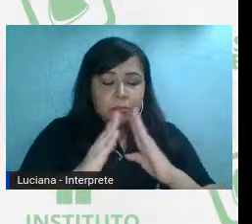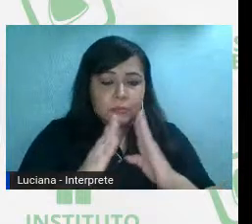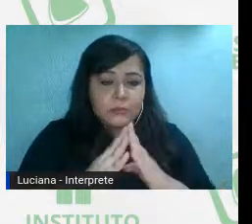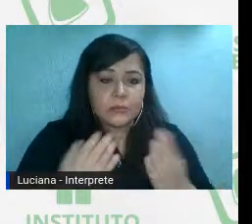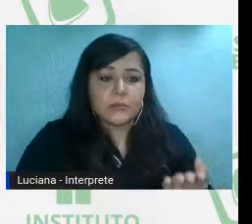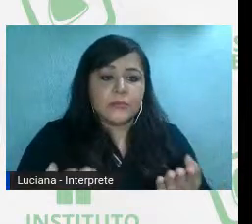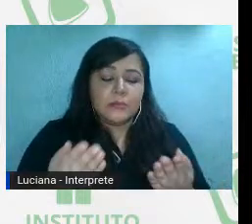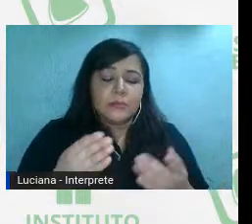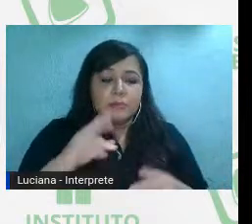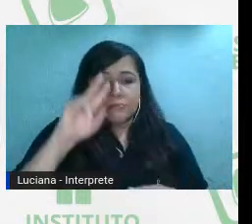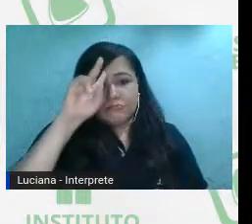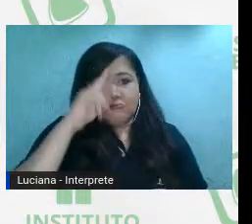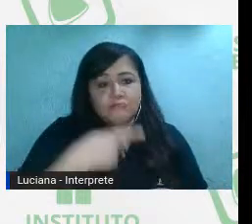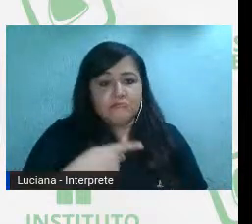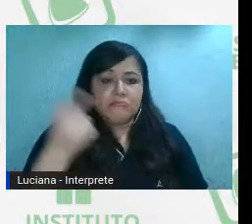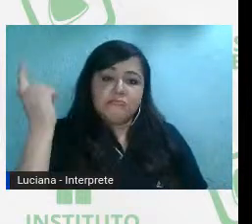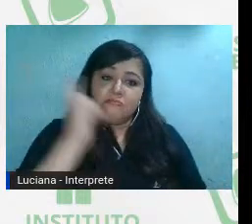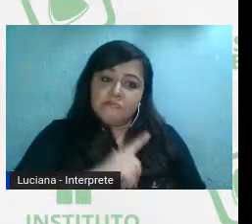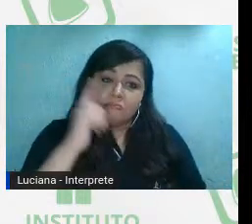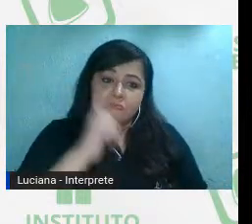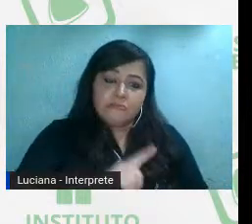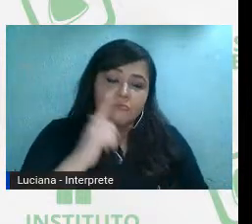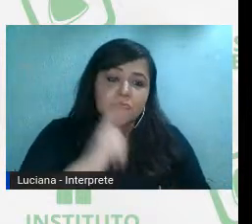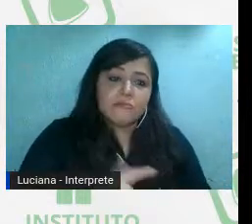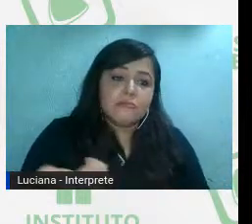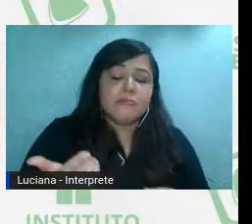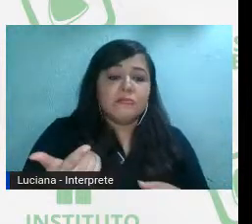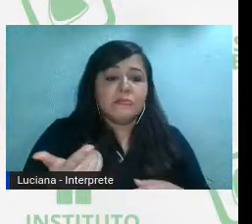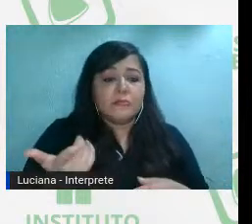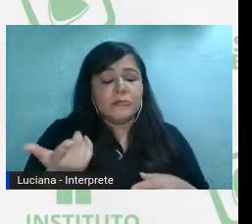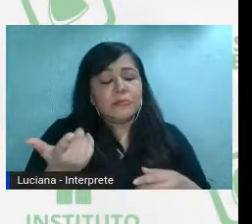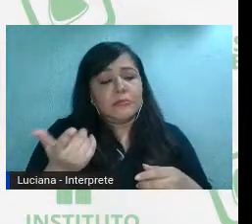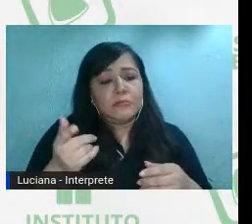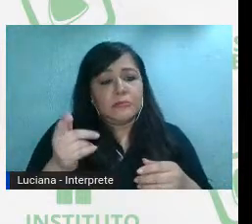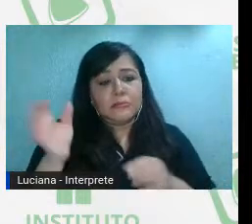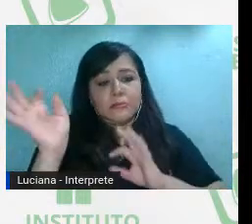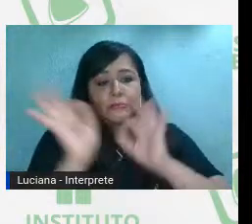pessoas, de terceiros, eles puderam desenvolver ainda mais e